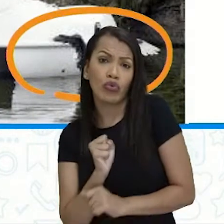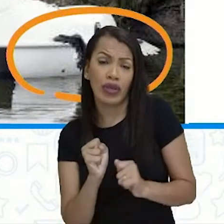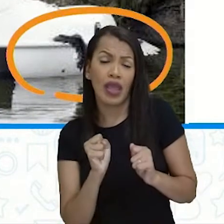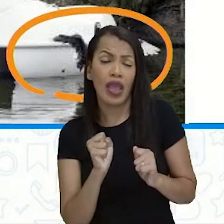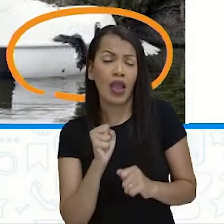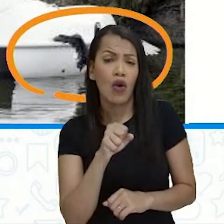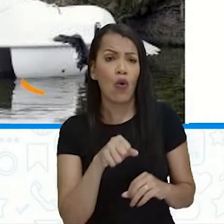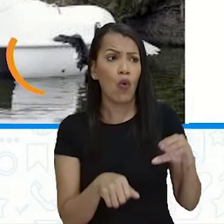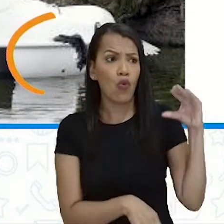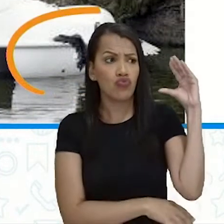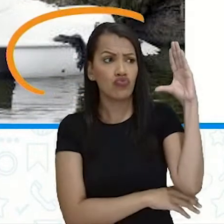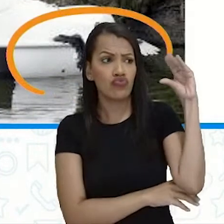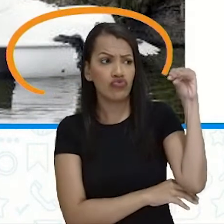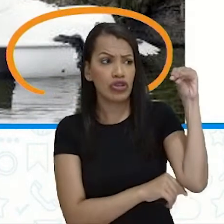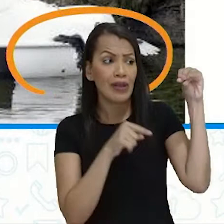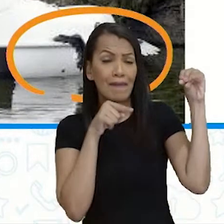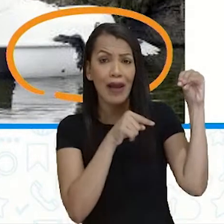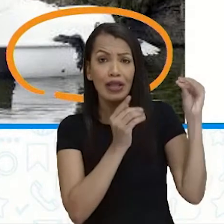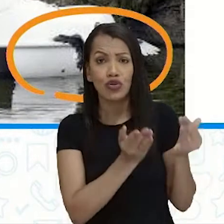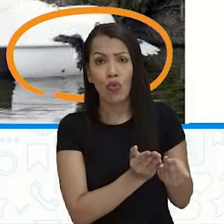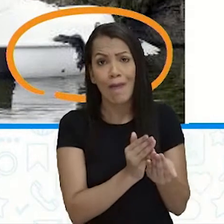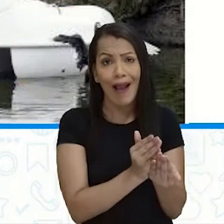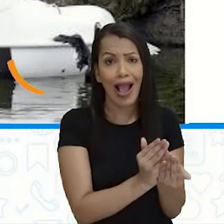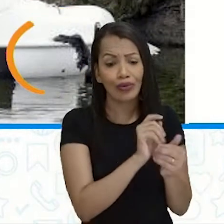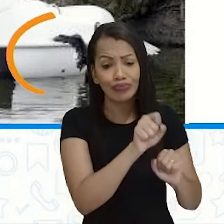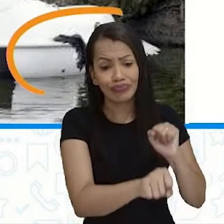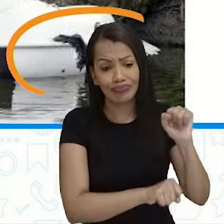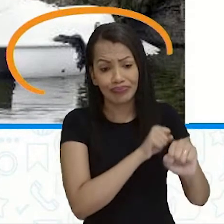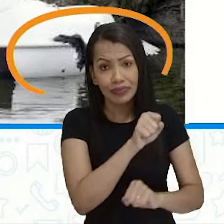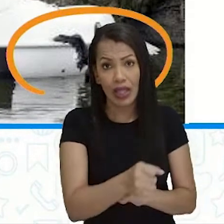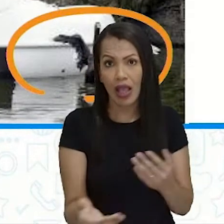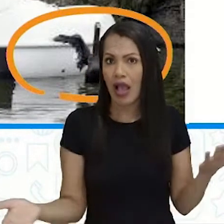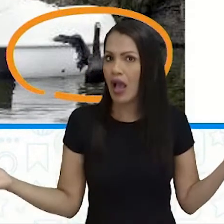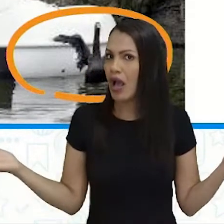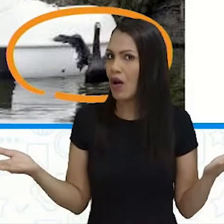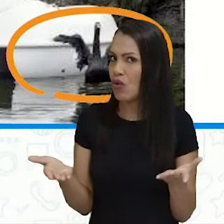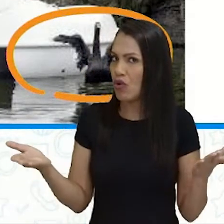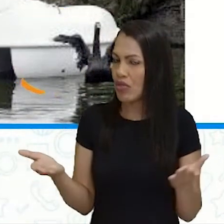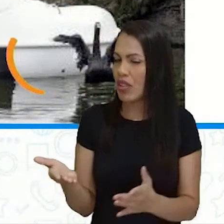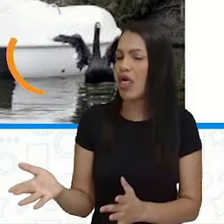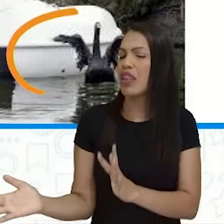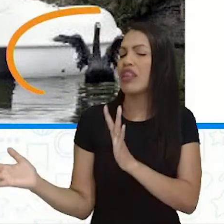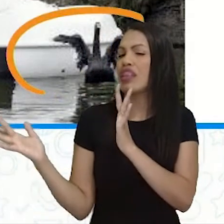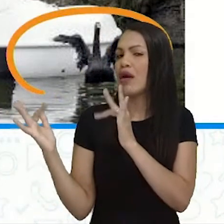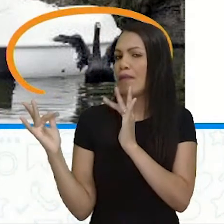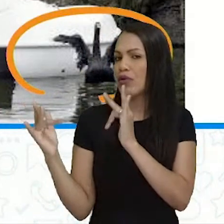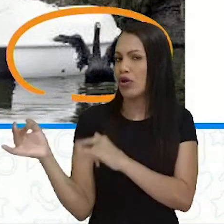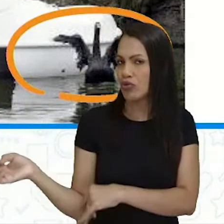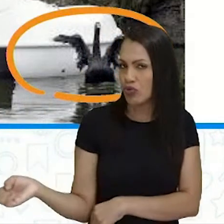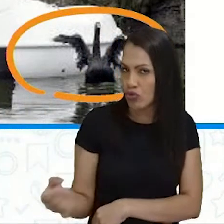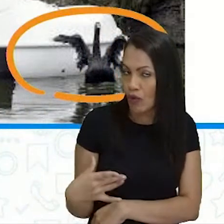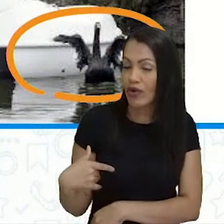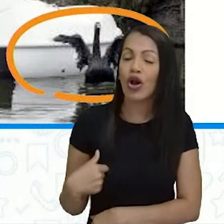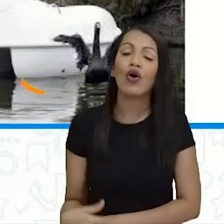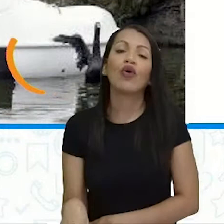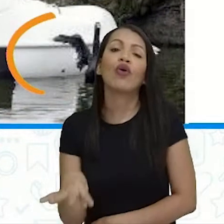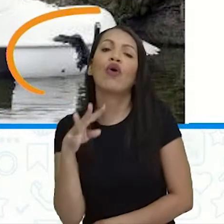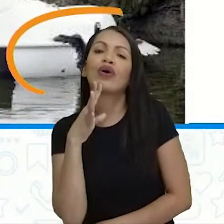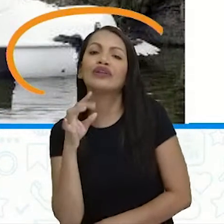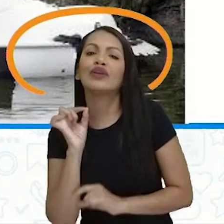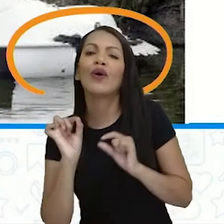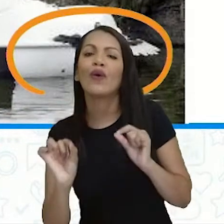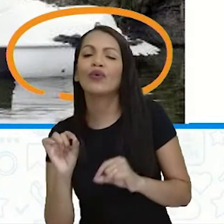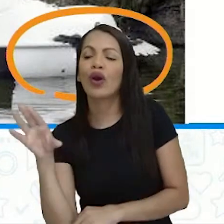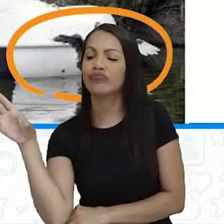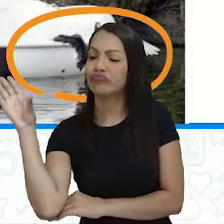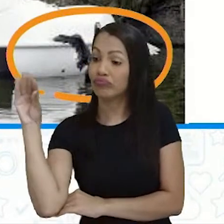forma de cisne, e está com um namorado novo. Petra conheceu um cisne macho, de carne e osso, e se